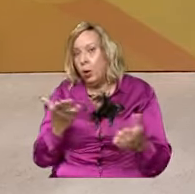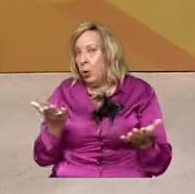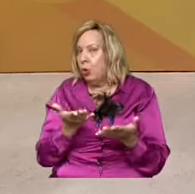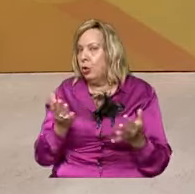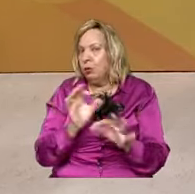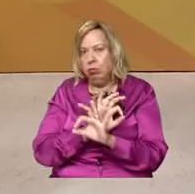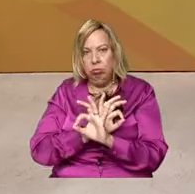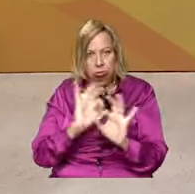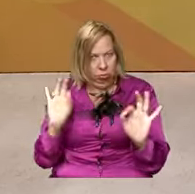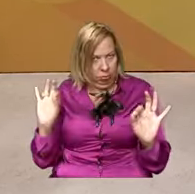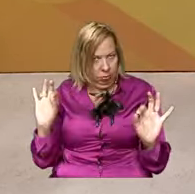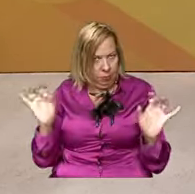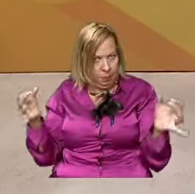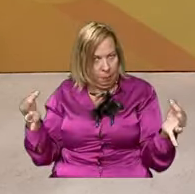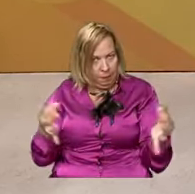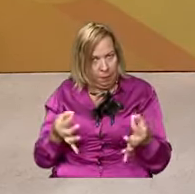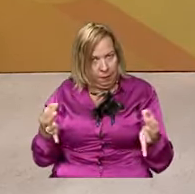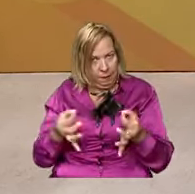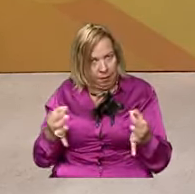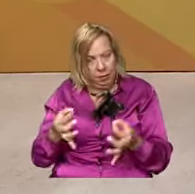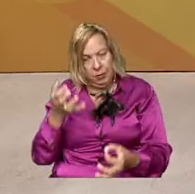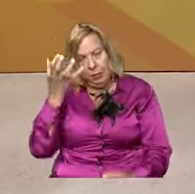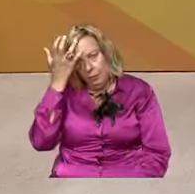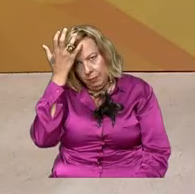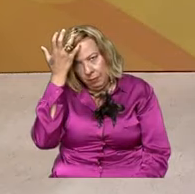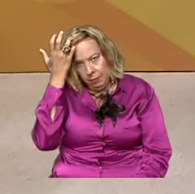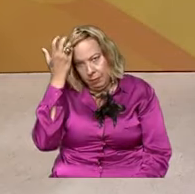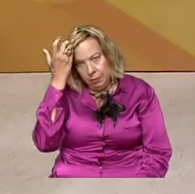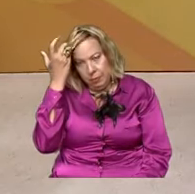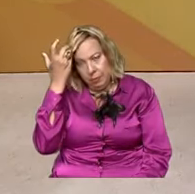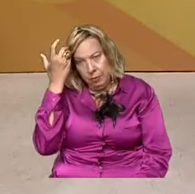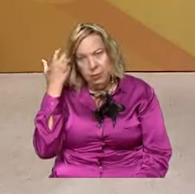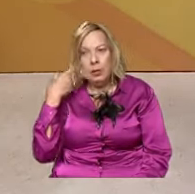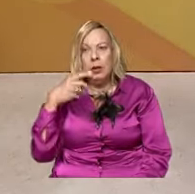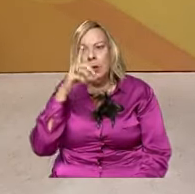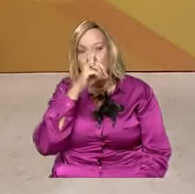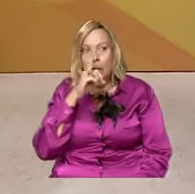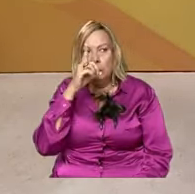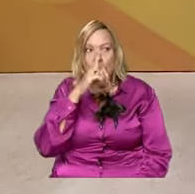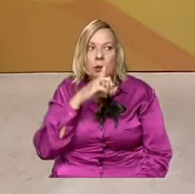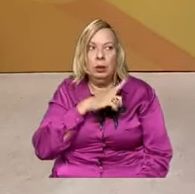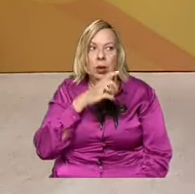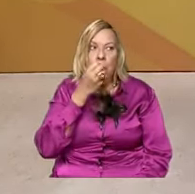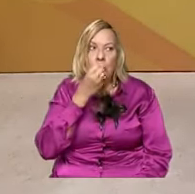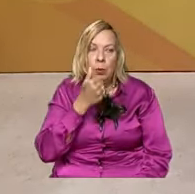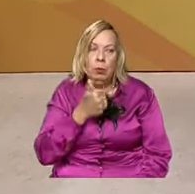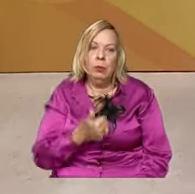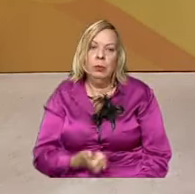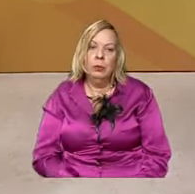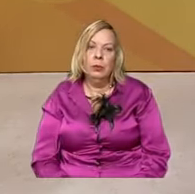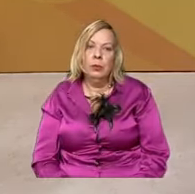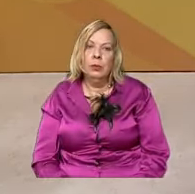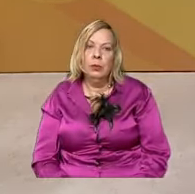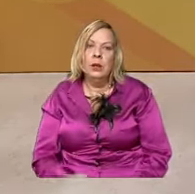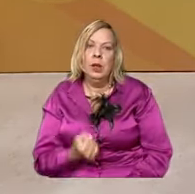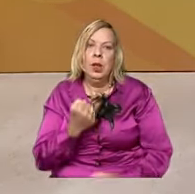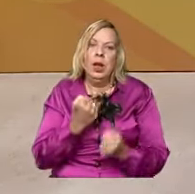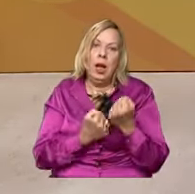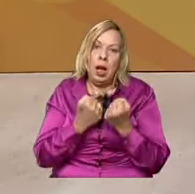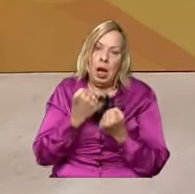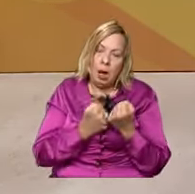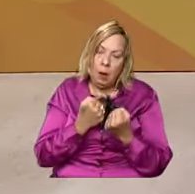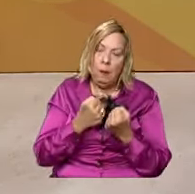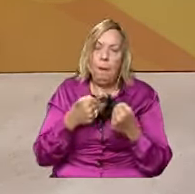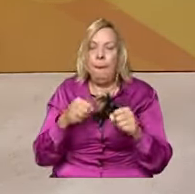sensacional, hoje foi assim, estratosférica, foi. Especial Dia das Mães, mas domingo que vem tá bom demais. O que é que tem? Tem carro,